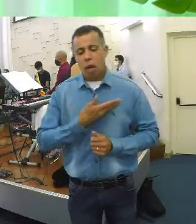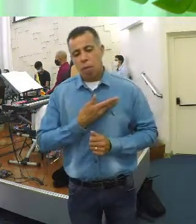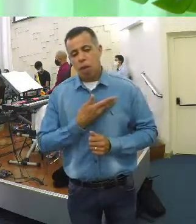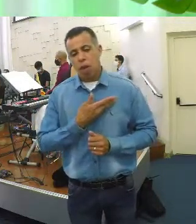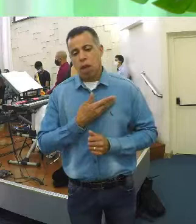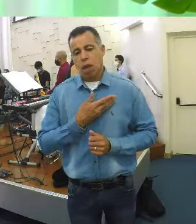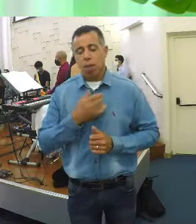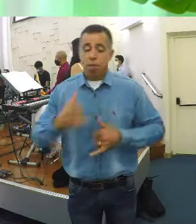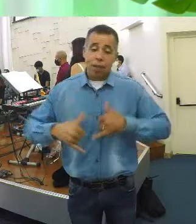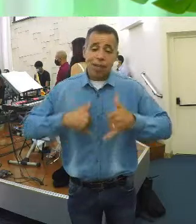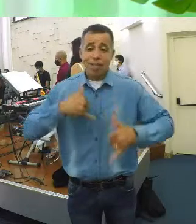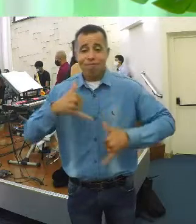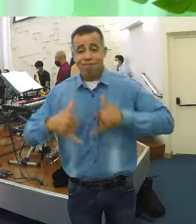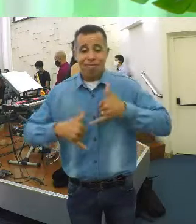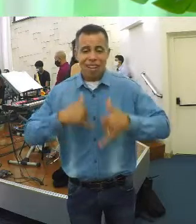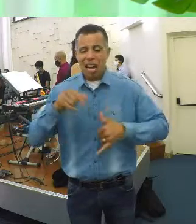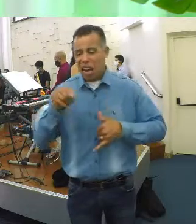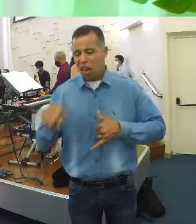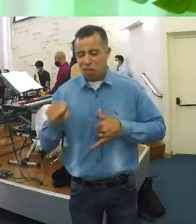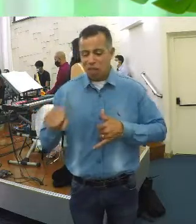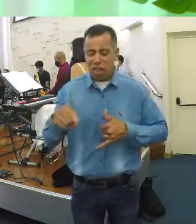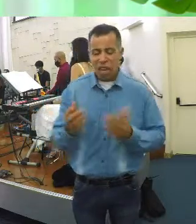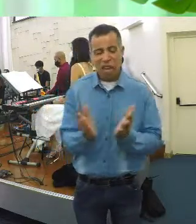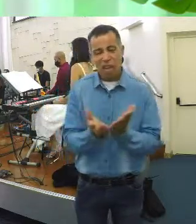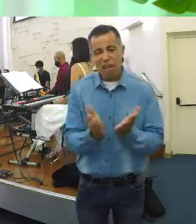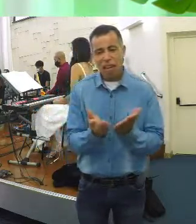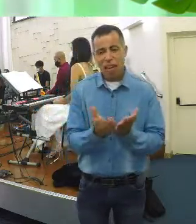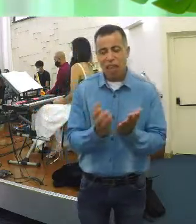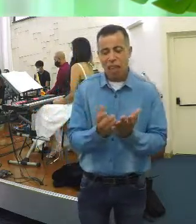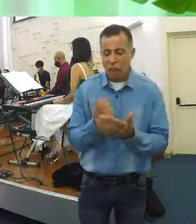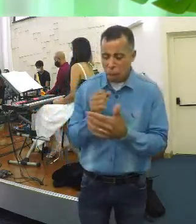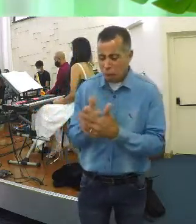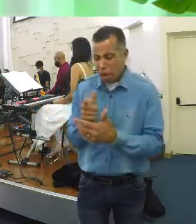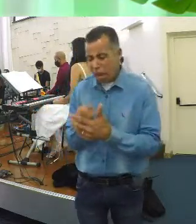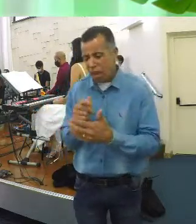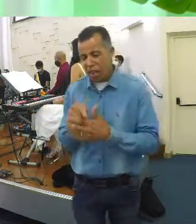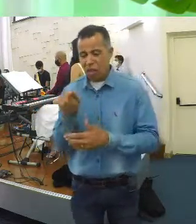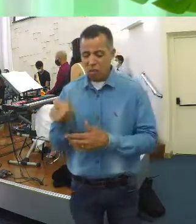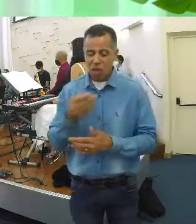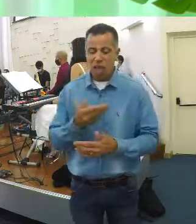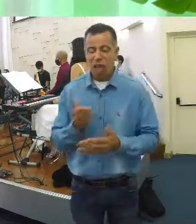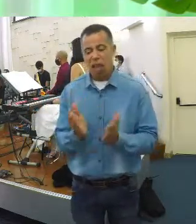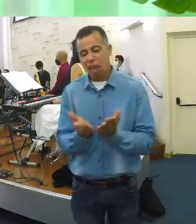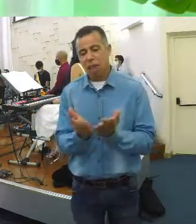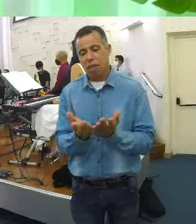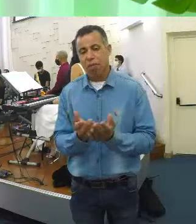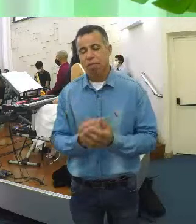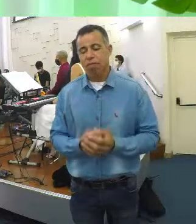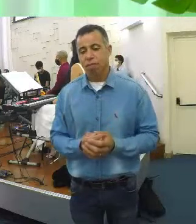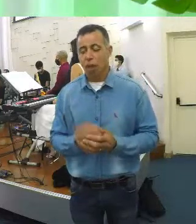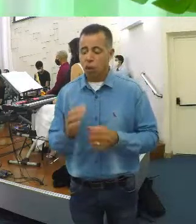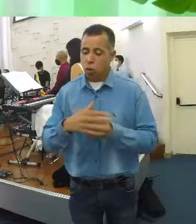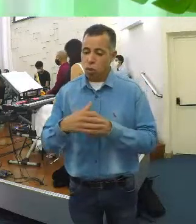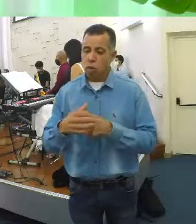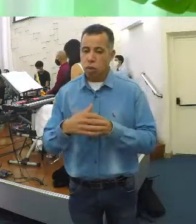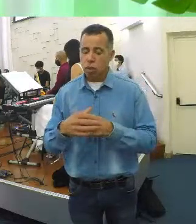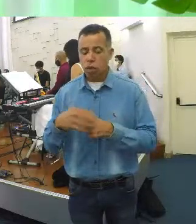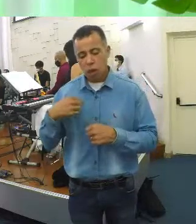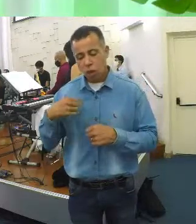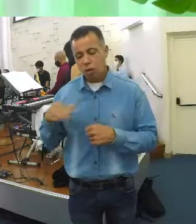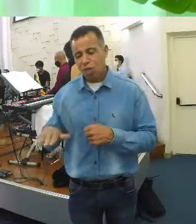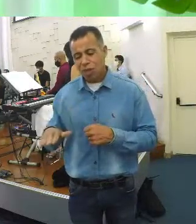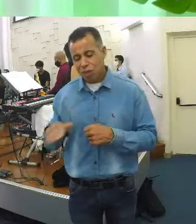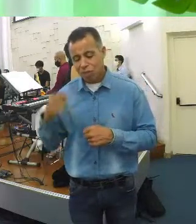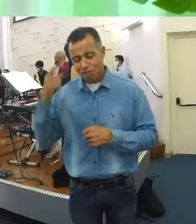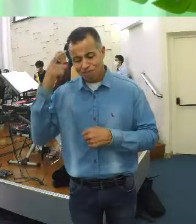brincava com essa coisa de ser crente e havia algumas piadinhas, um dos meus consolos, irmãos, eu era criança e pensava